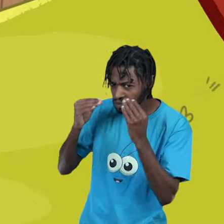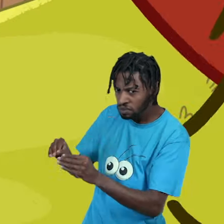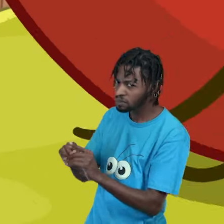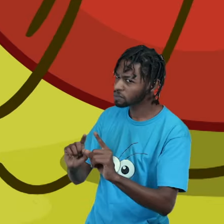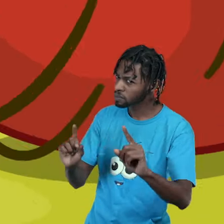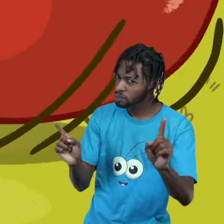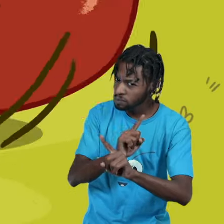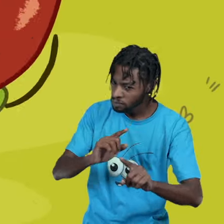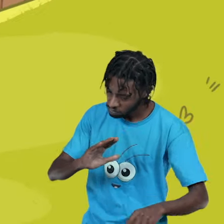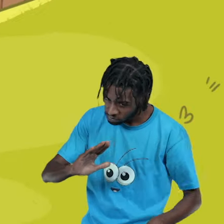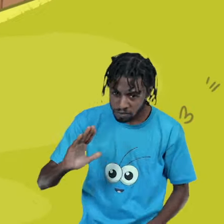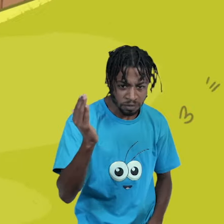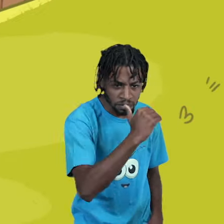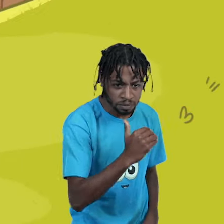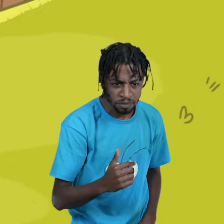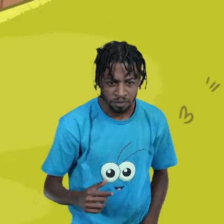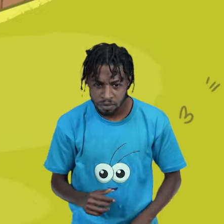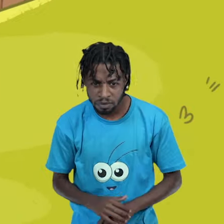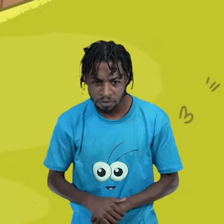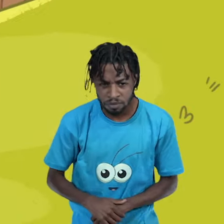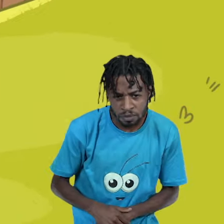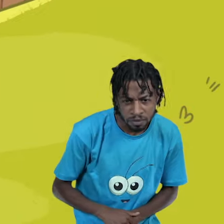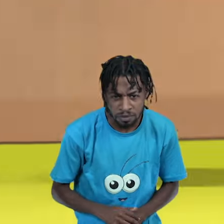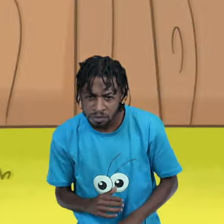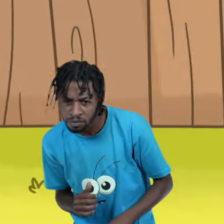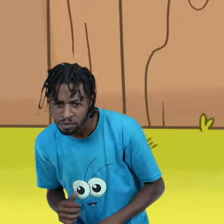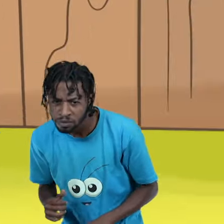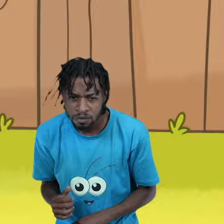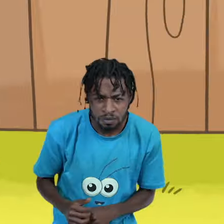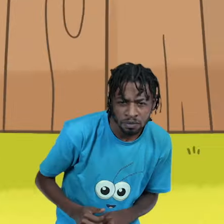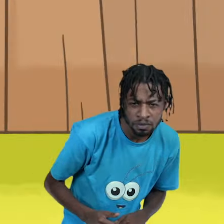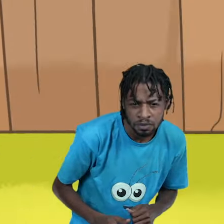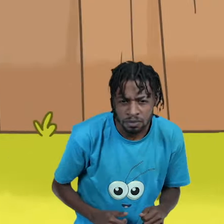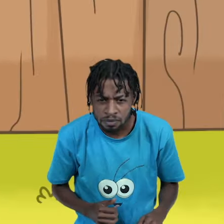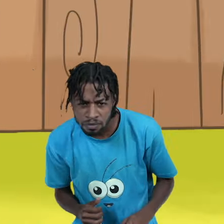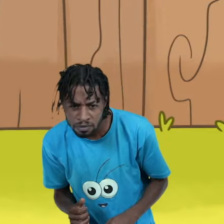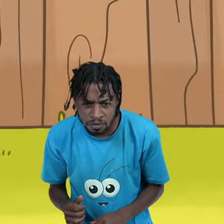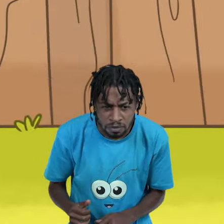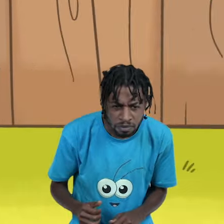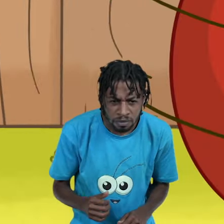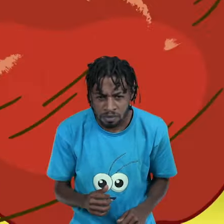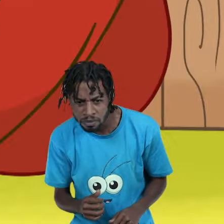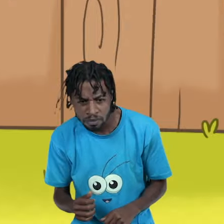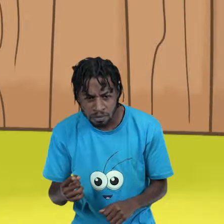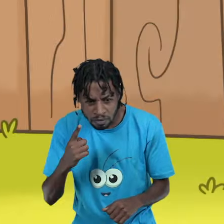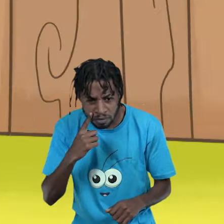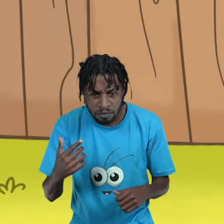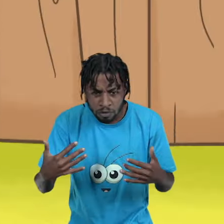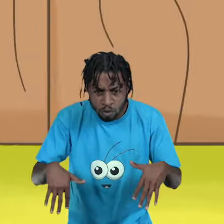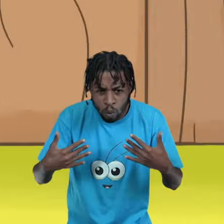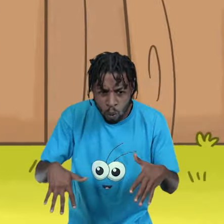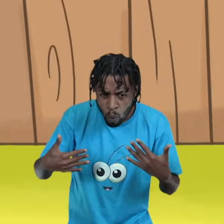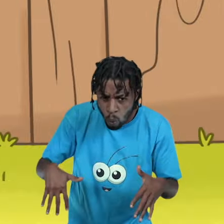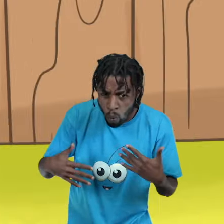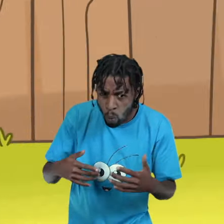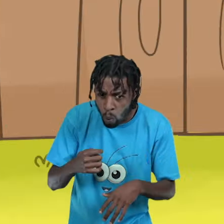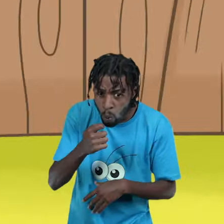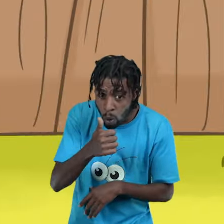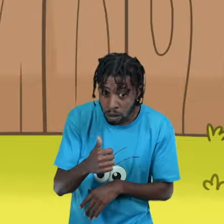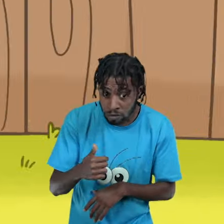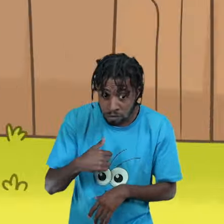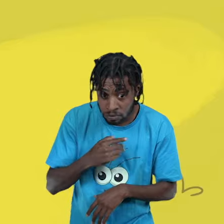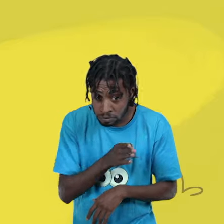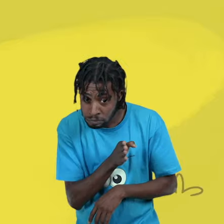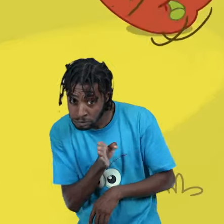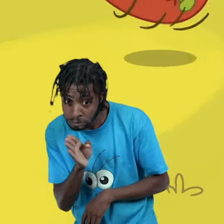Vamos! Eu defendo a gente! Bob corre no meio das maçãs! Alex voa! Vamos! Toma isso! Isso! Alex soca as maçãs!